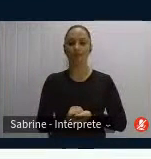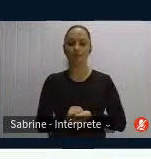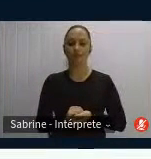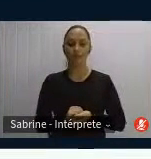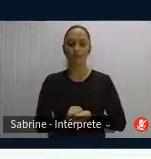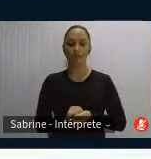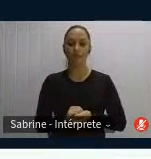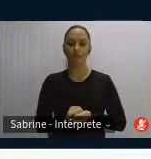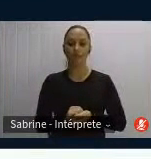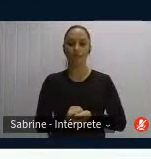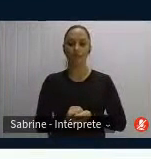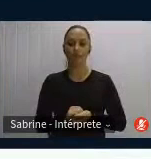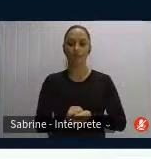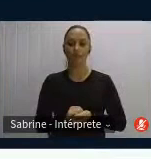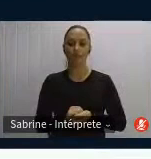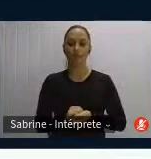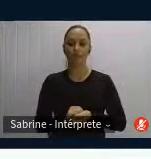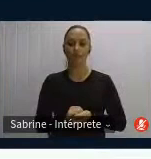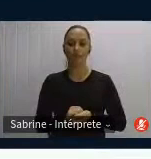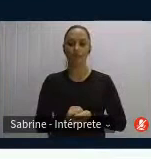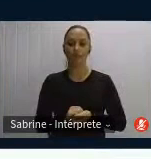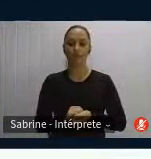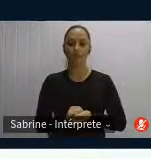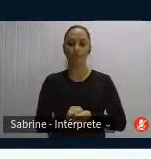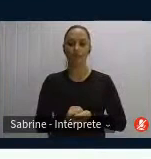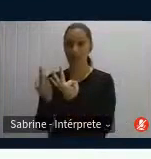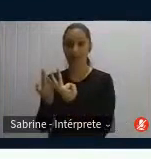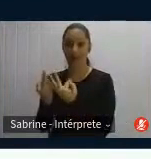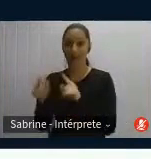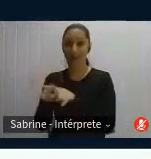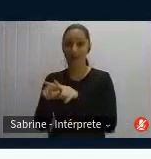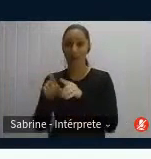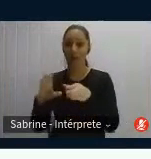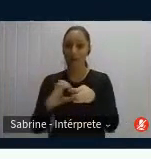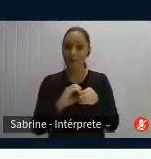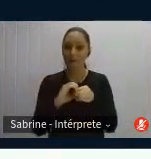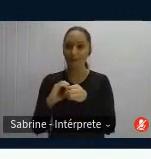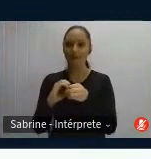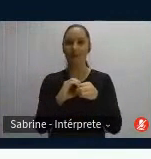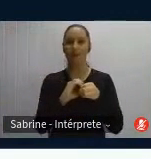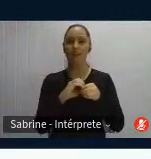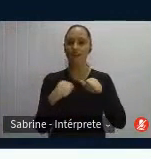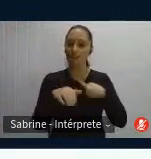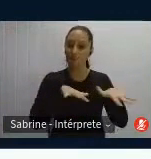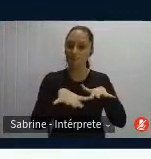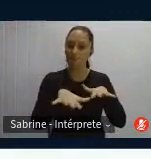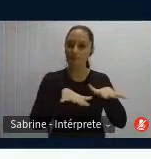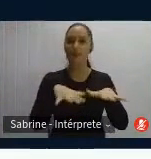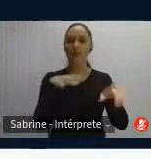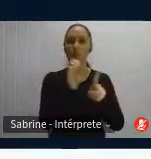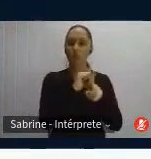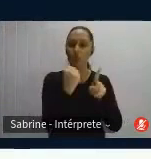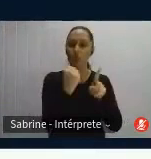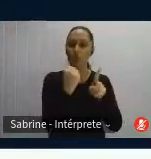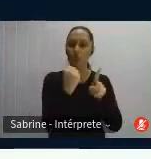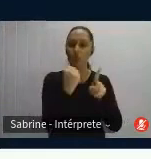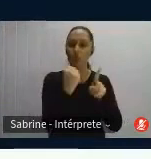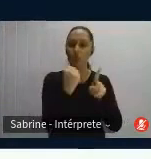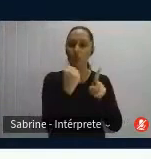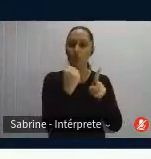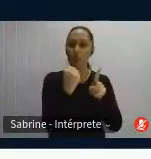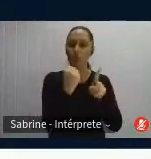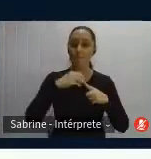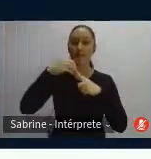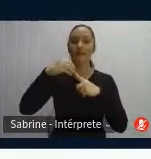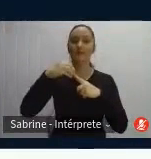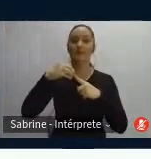agricultura familiar e das cooperativas, movimentos sociais, em especial do MST, né,